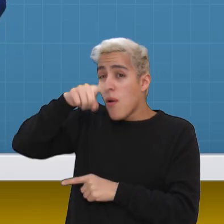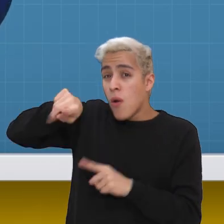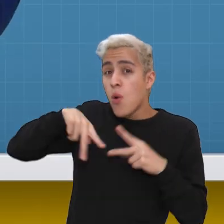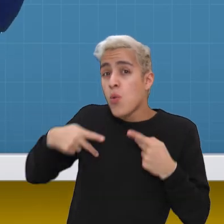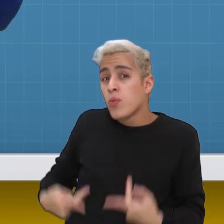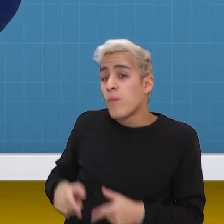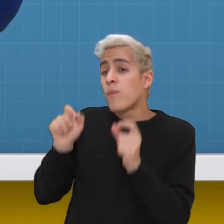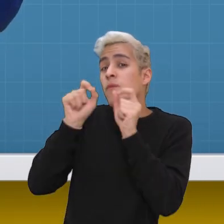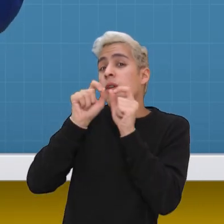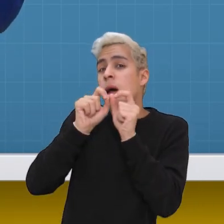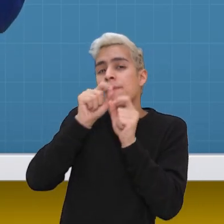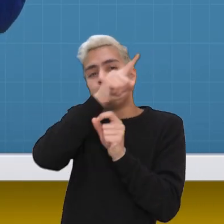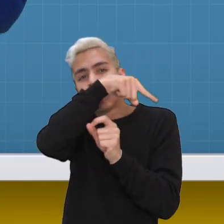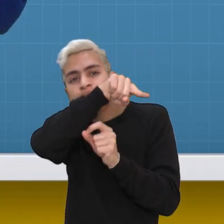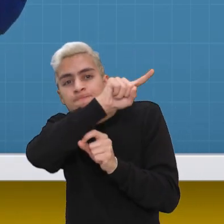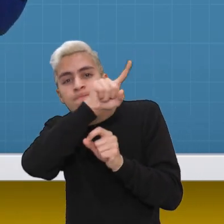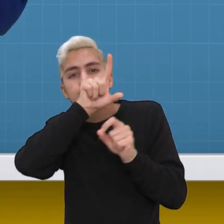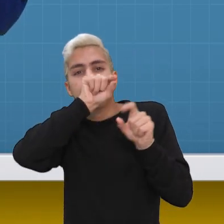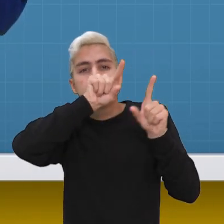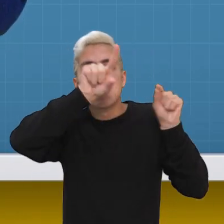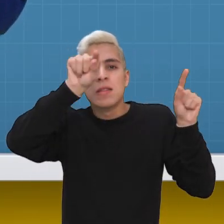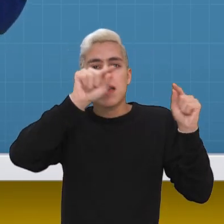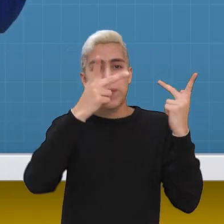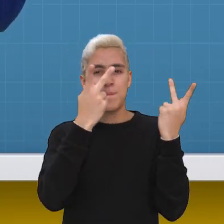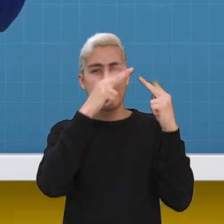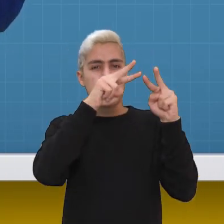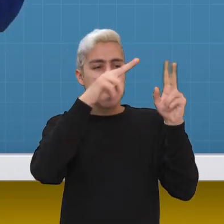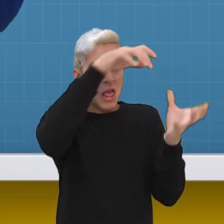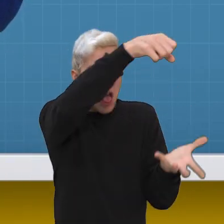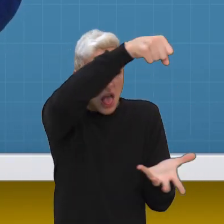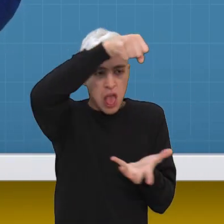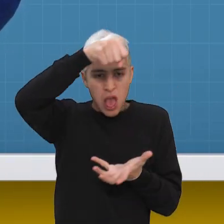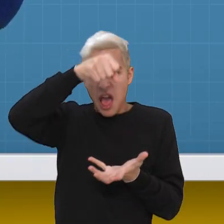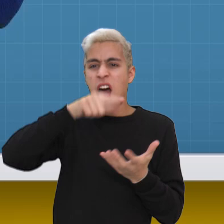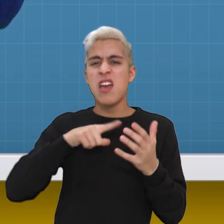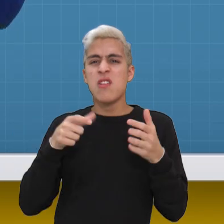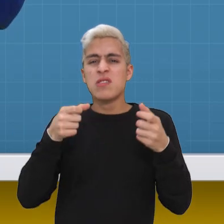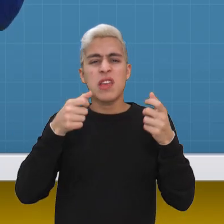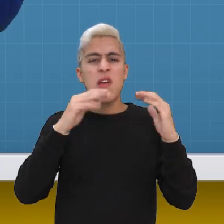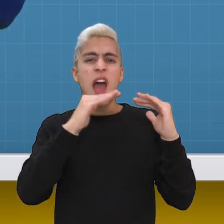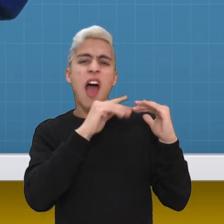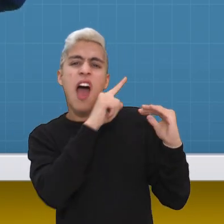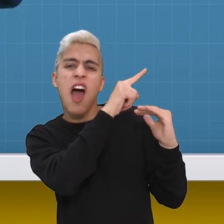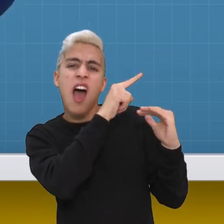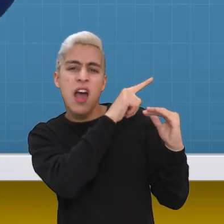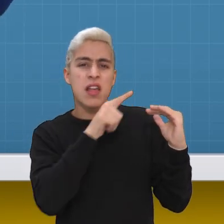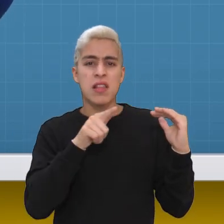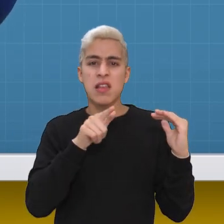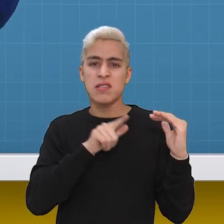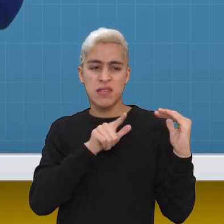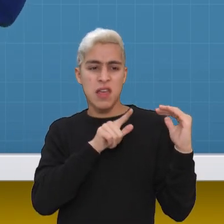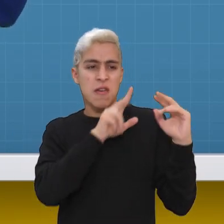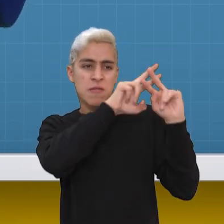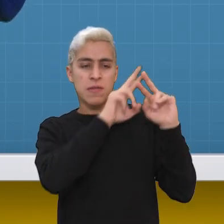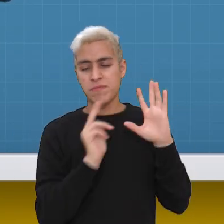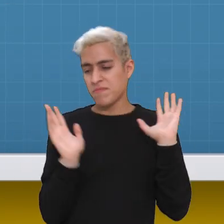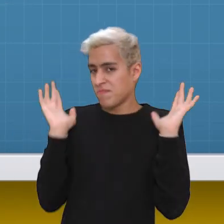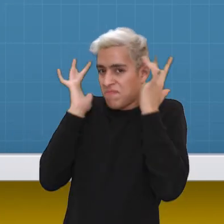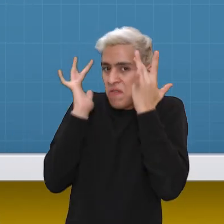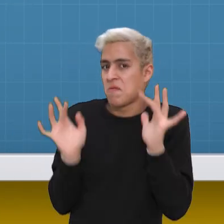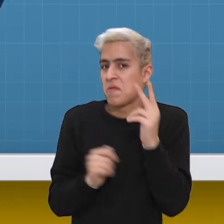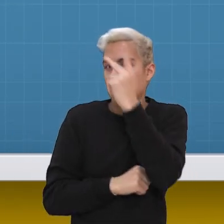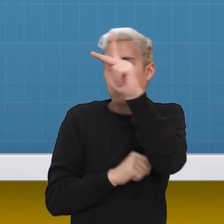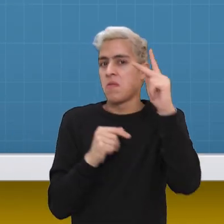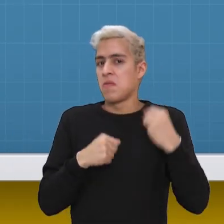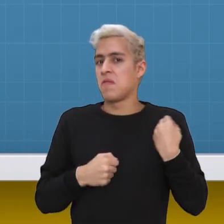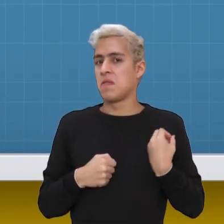humanos fazem com os pássaros? Prendem. Ah, professora, eu tenho um pássaro preso lá na minha casa. Eu não quero entrar nesse mérito. Isso é